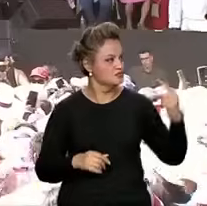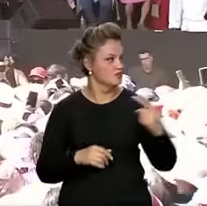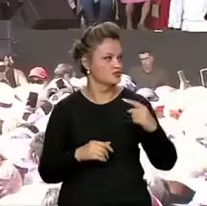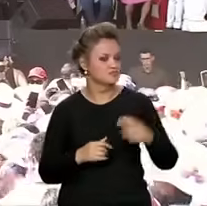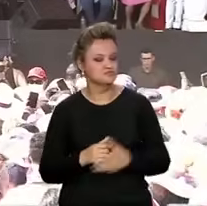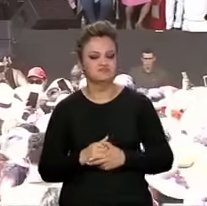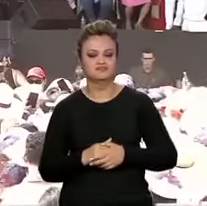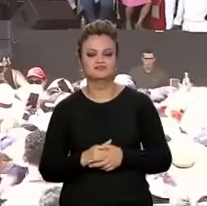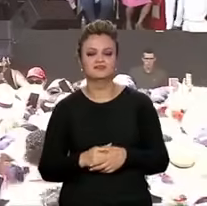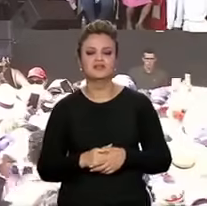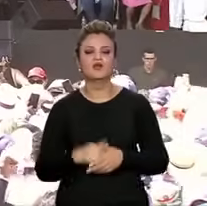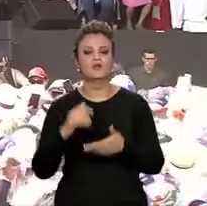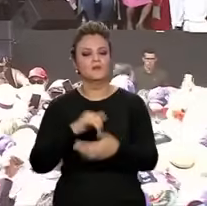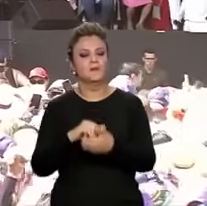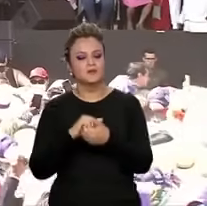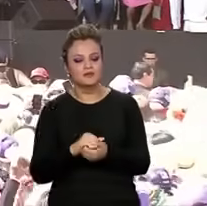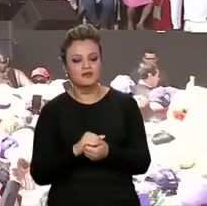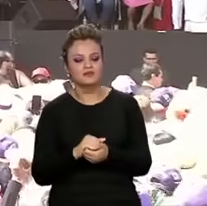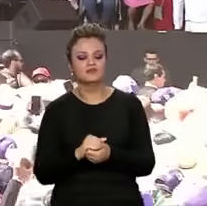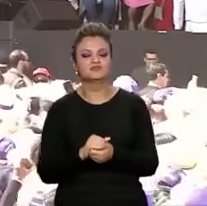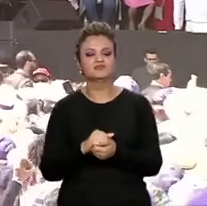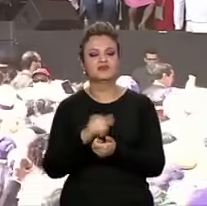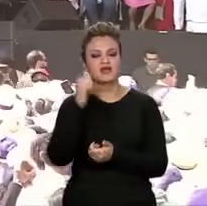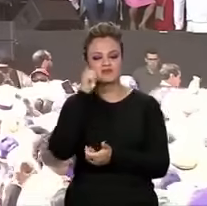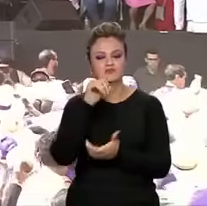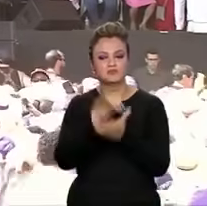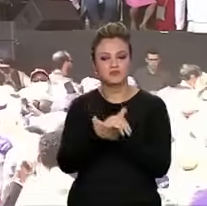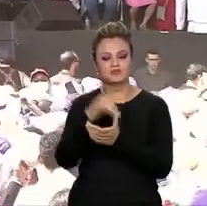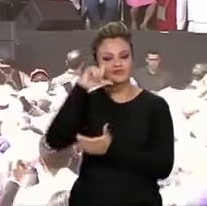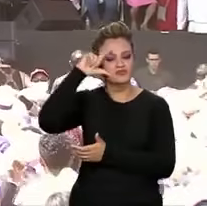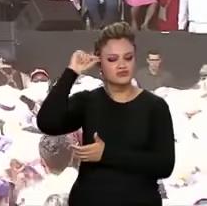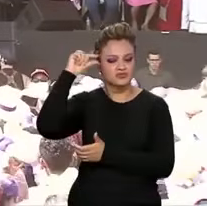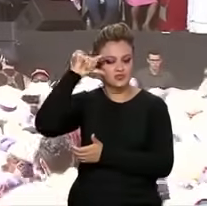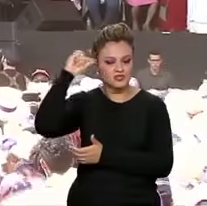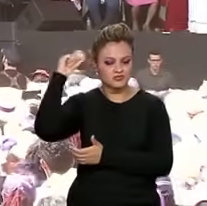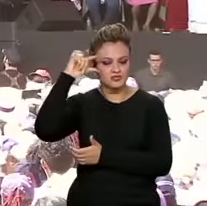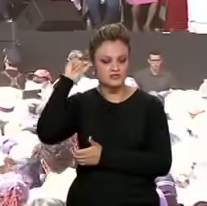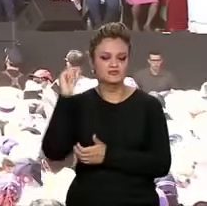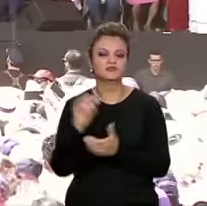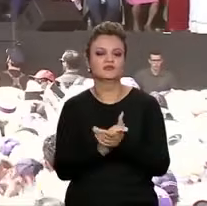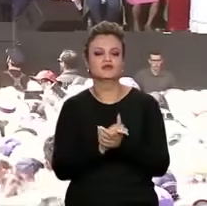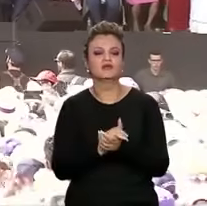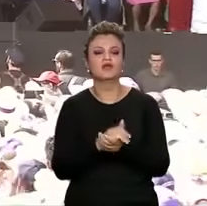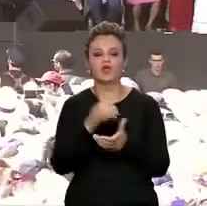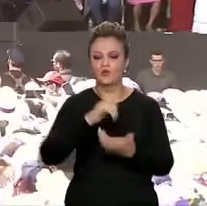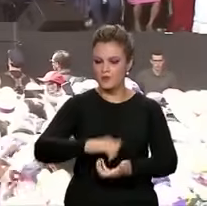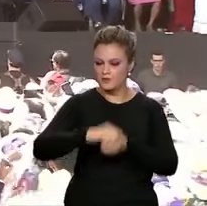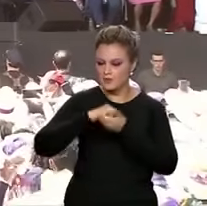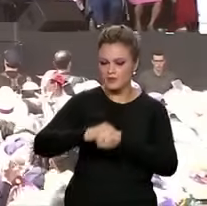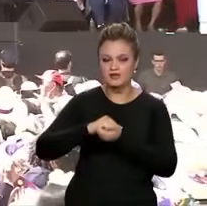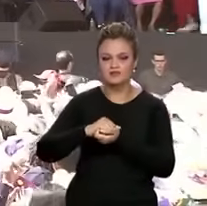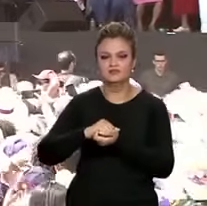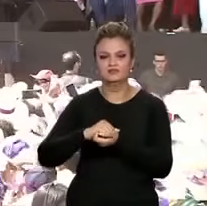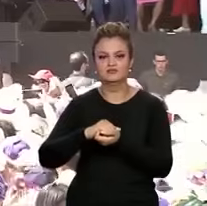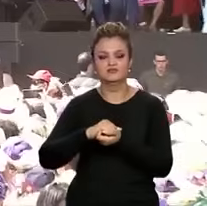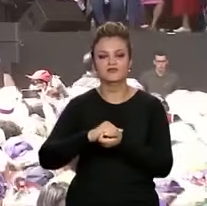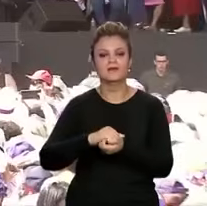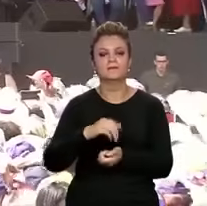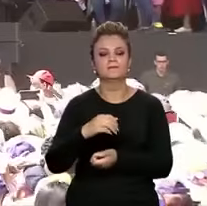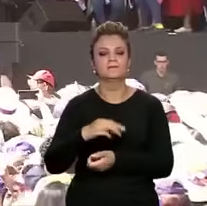da Silva cumprimento acompanhar a janja cumprimento também